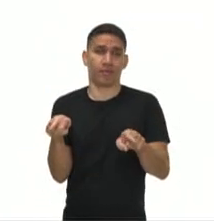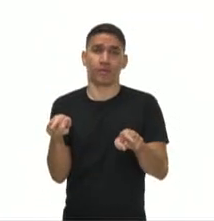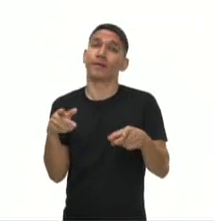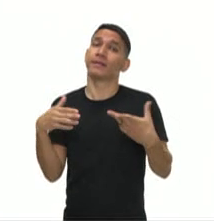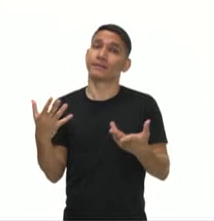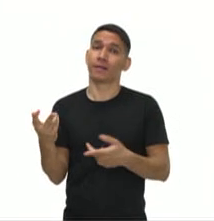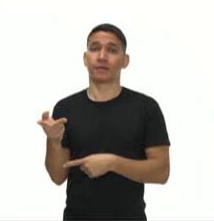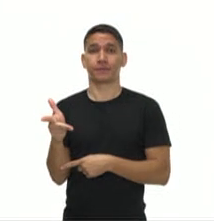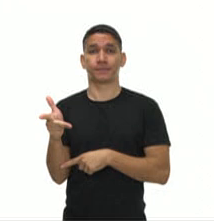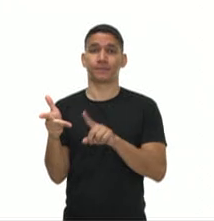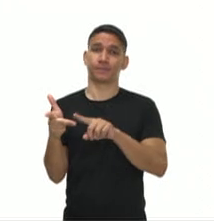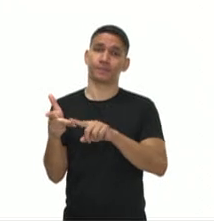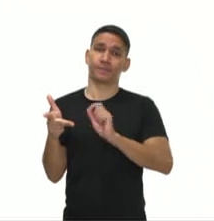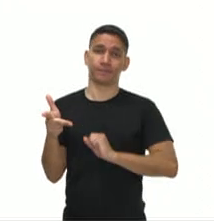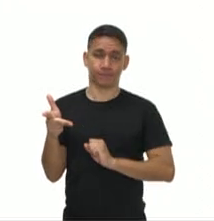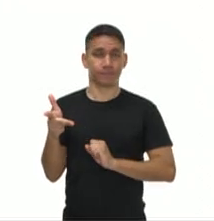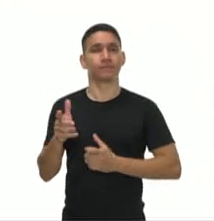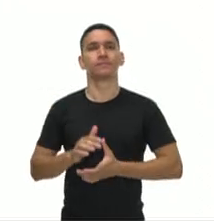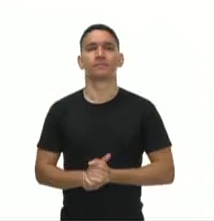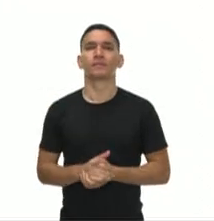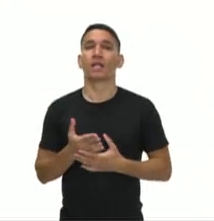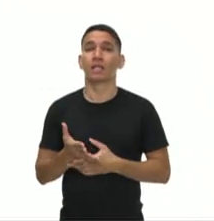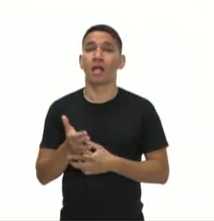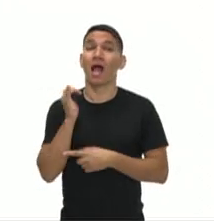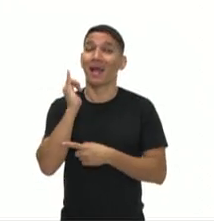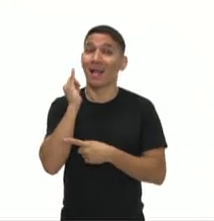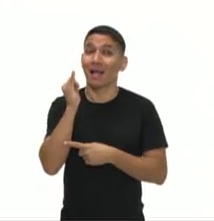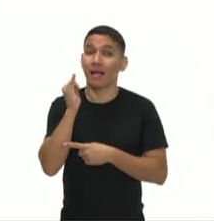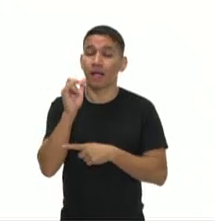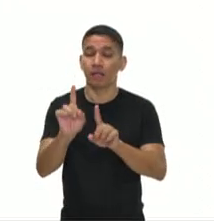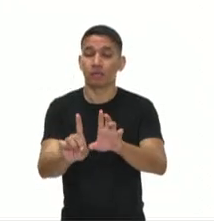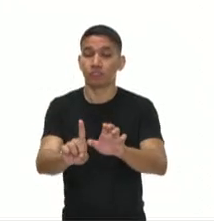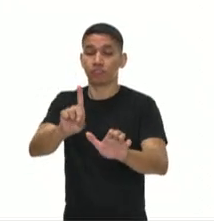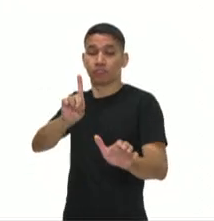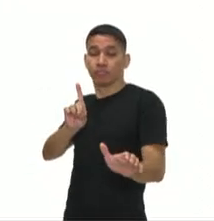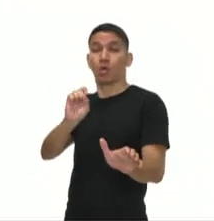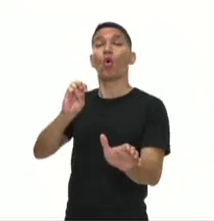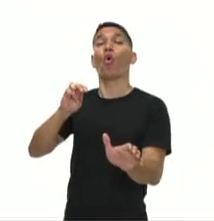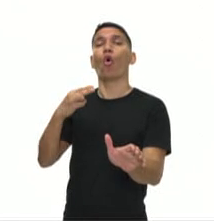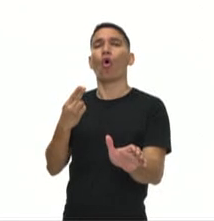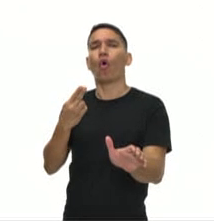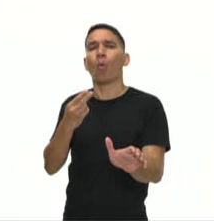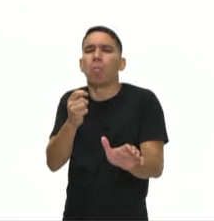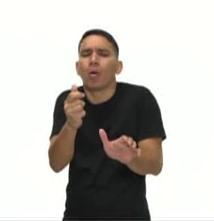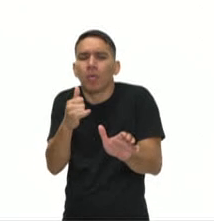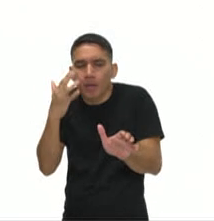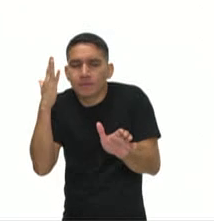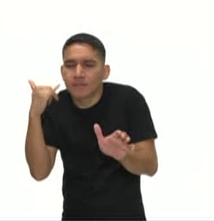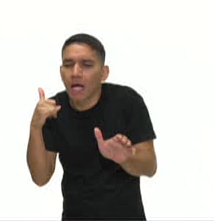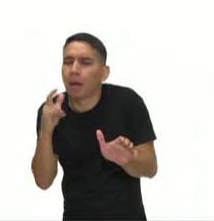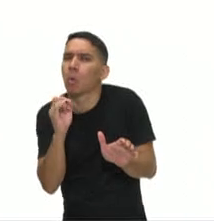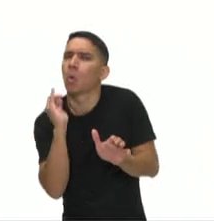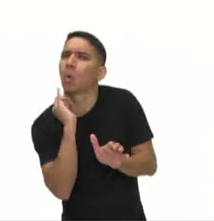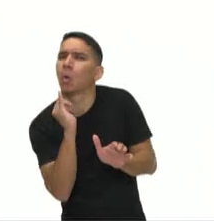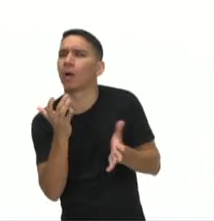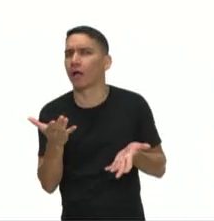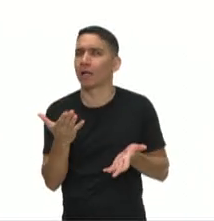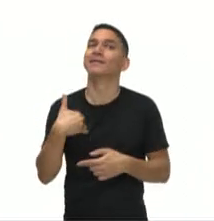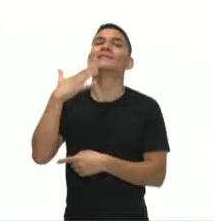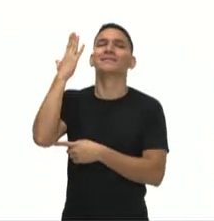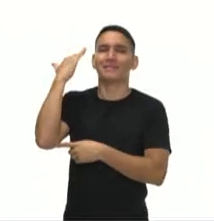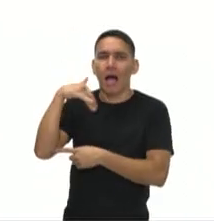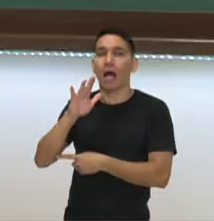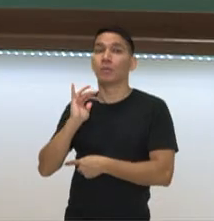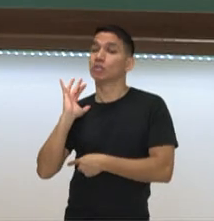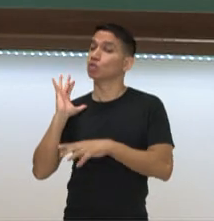pessoa. O narrador é onisciente ou ele pouco sabe dos fatos narrados? Ele sabe